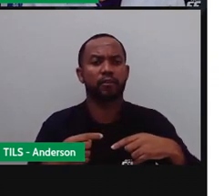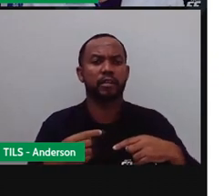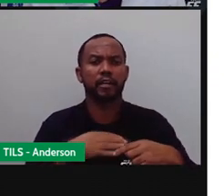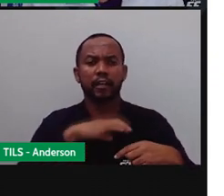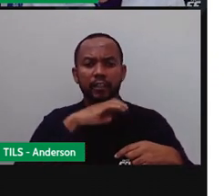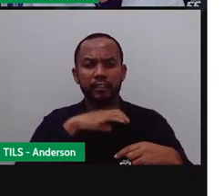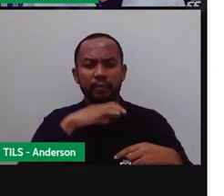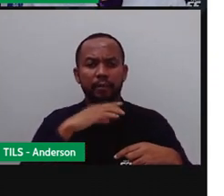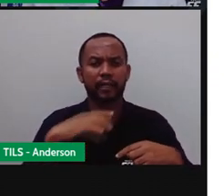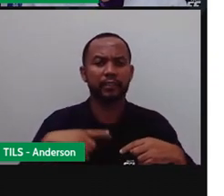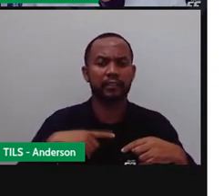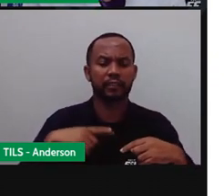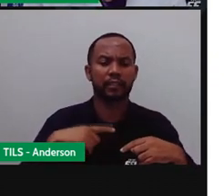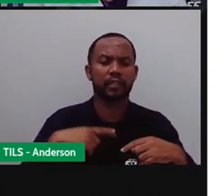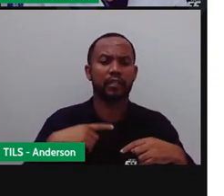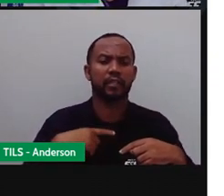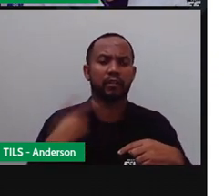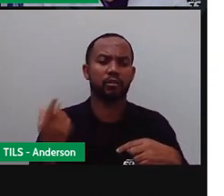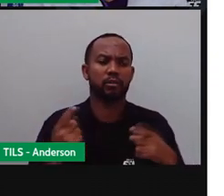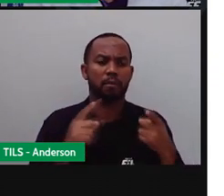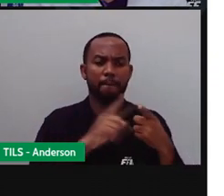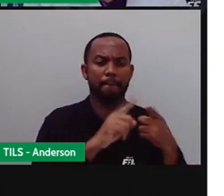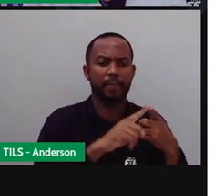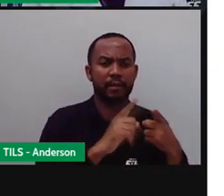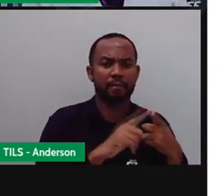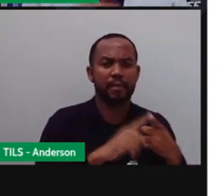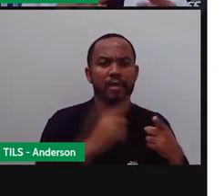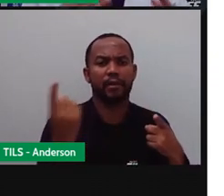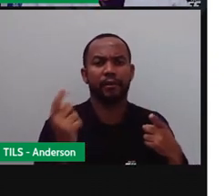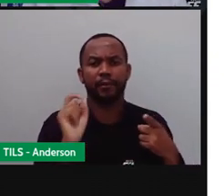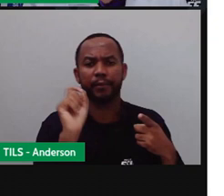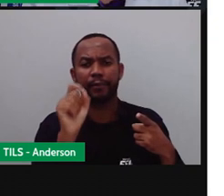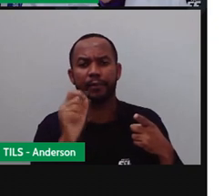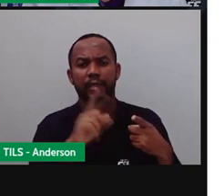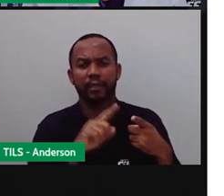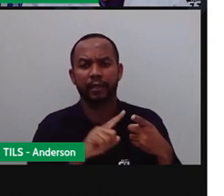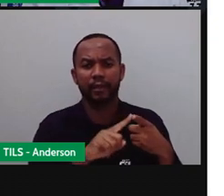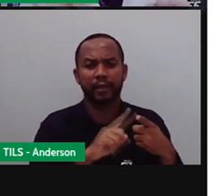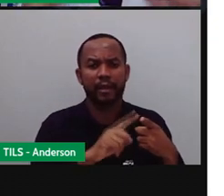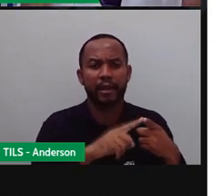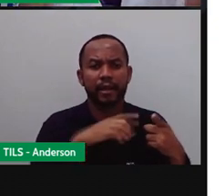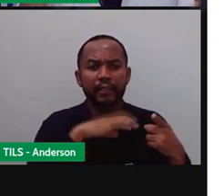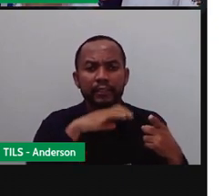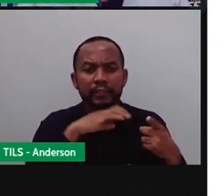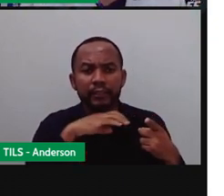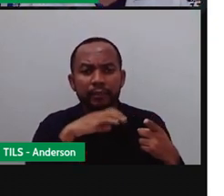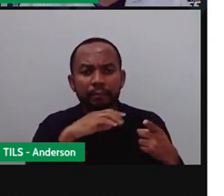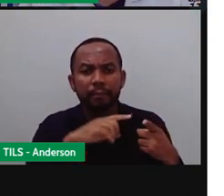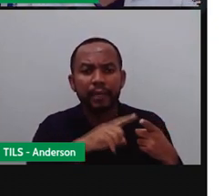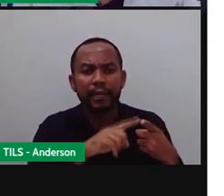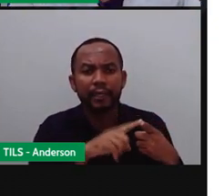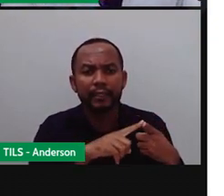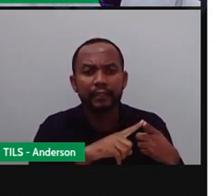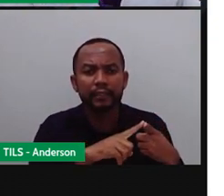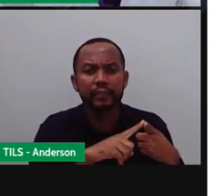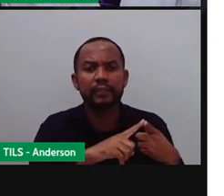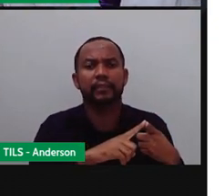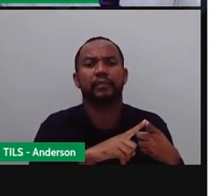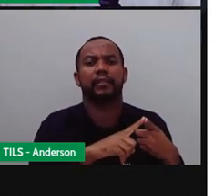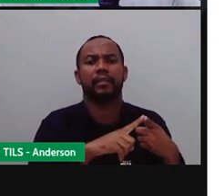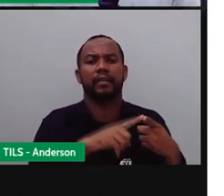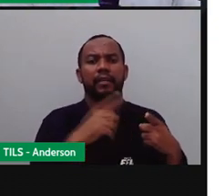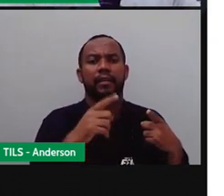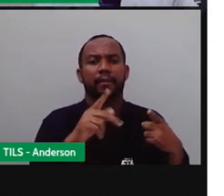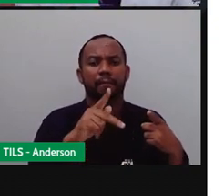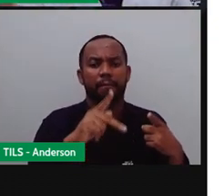chamados de vertebrados. Então, primeiro tivemos os protozoários, né, as amebas, para depois os invertebrados, para só